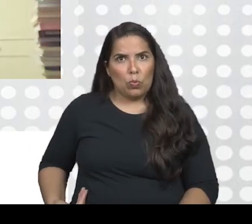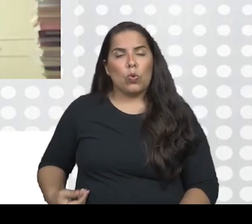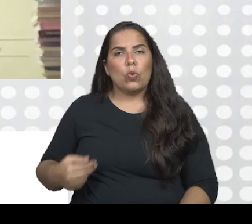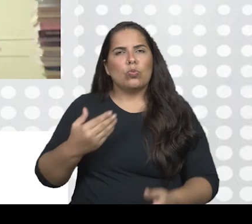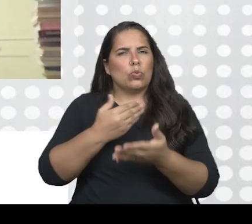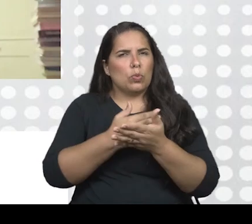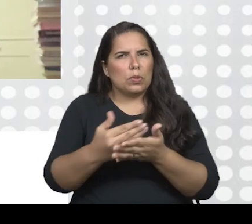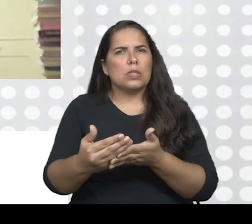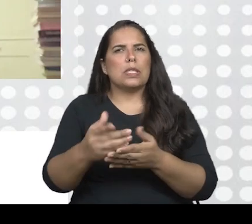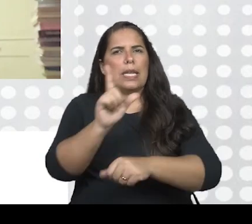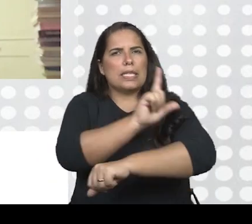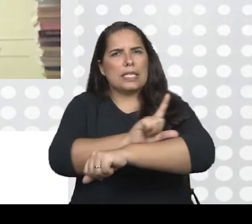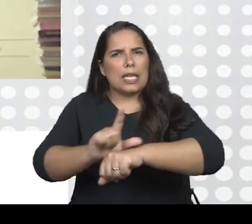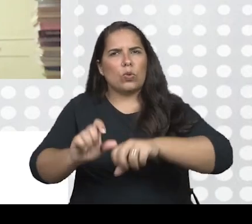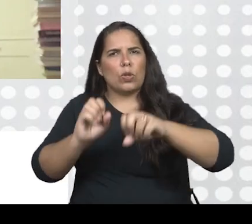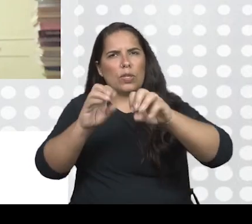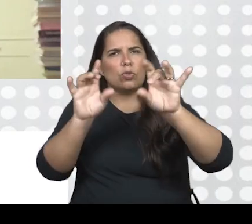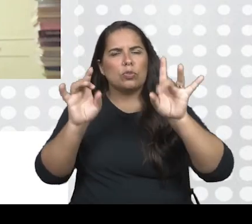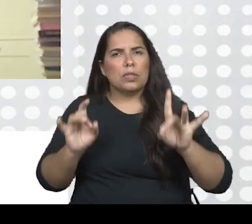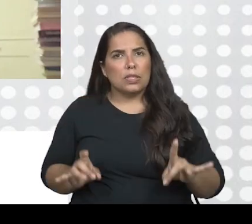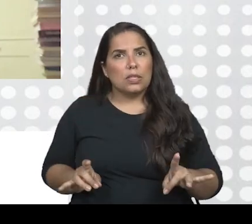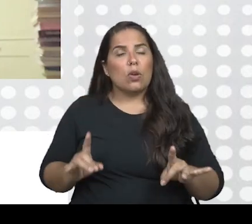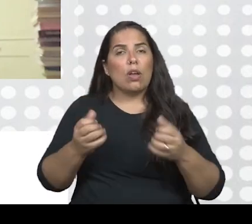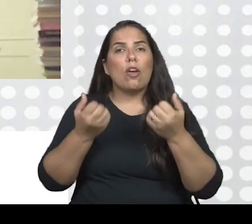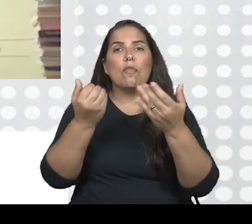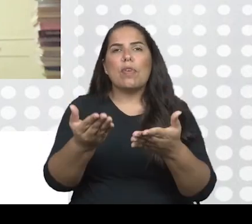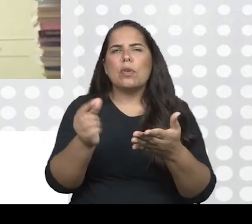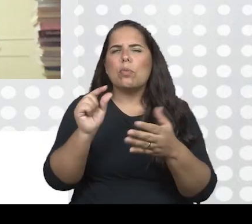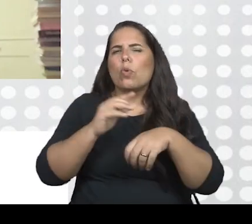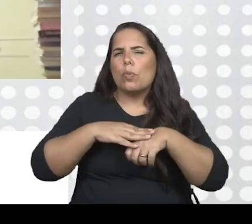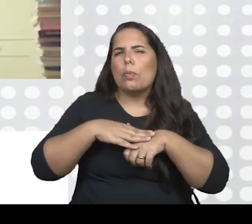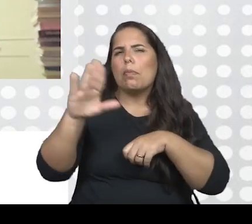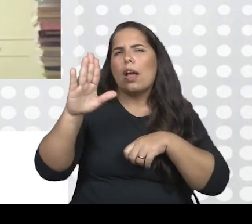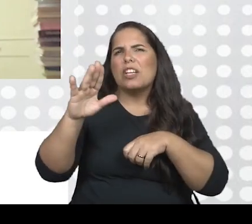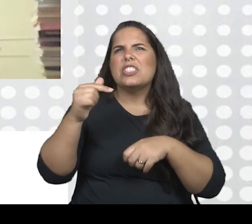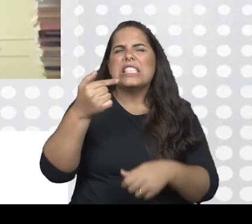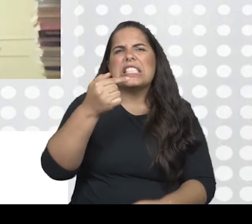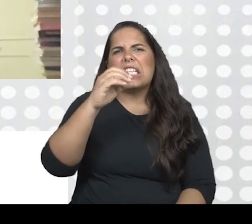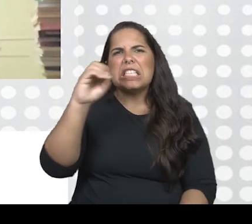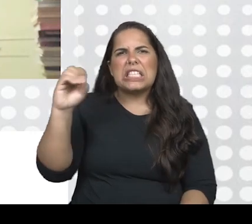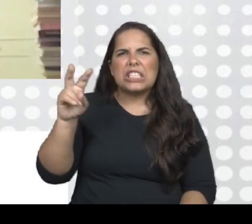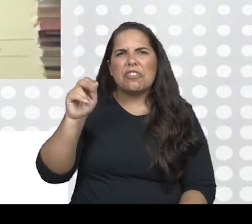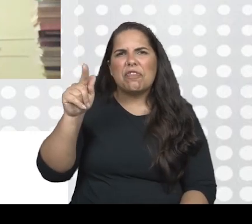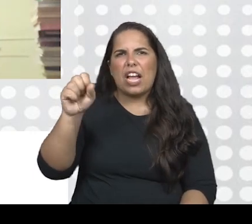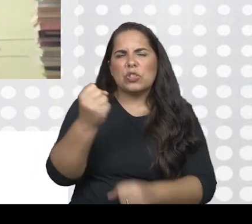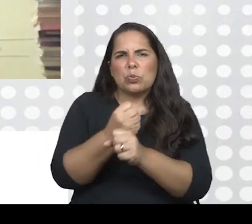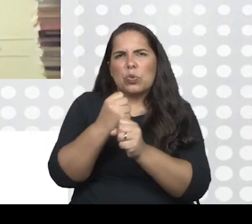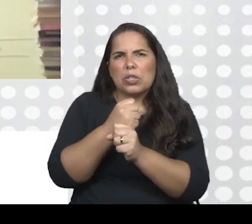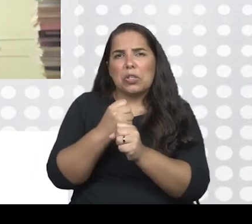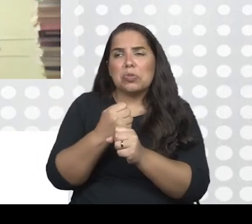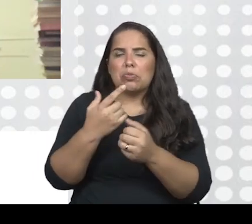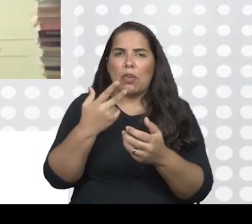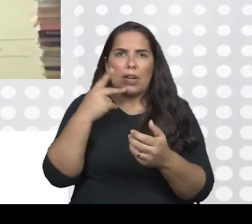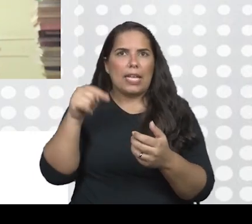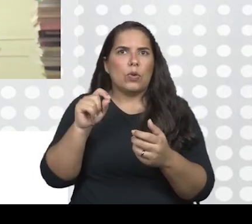nível inicial, de licenciatura em educação especial, oferece um pouco mais de 700 vagas anuais. Aqui eu